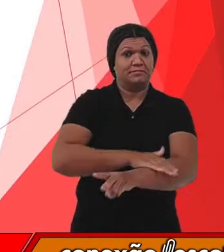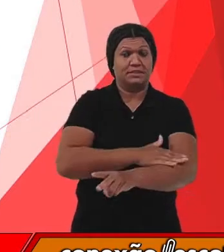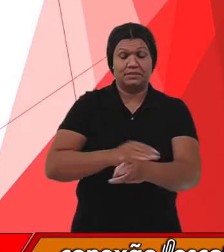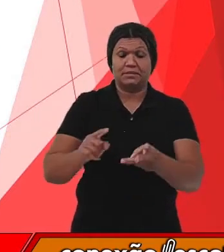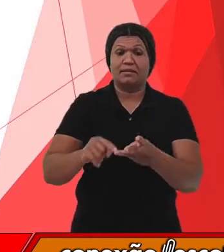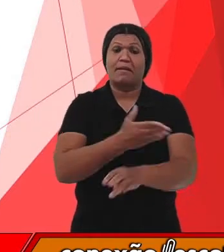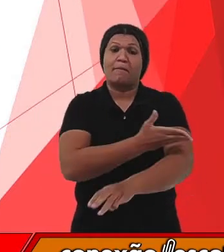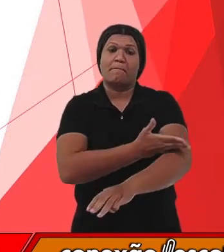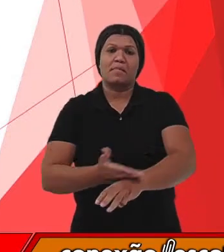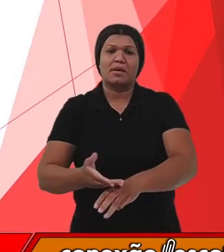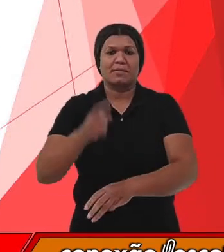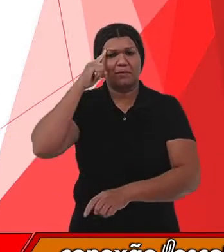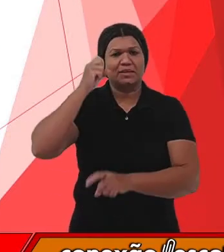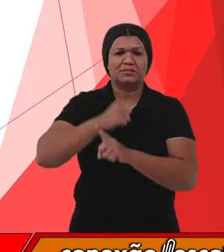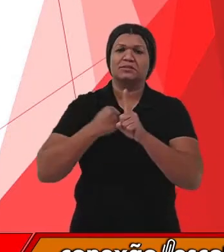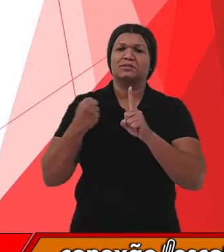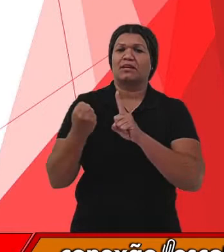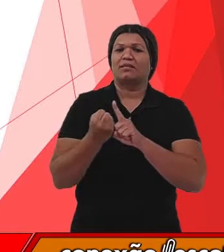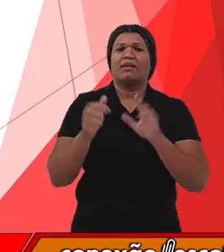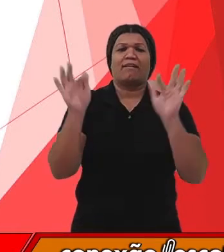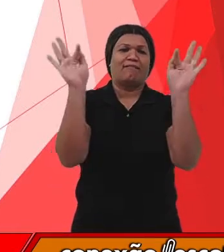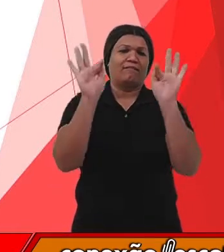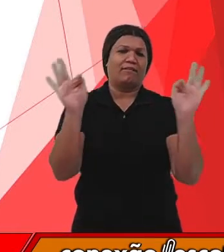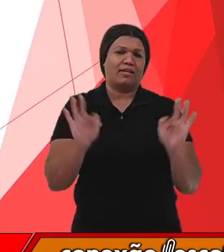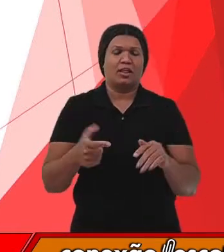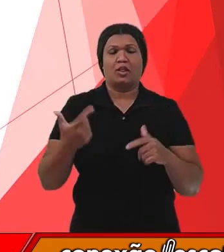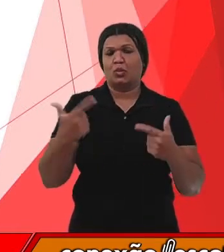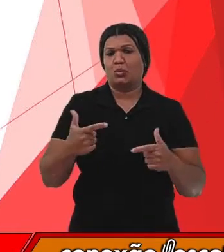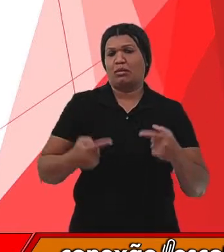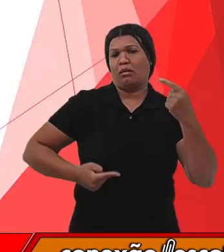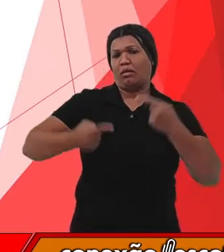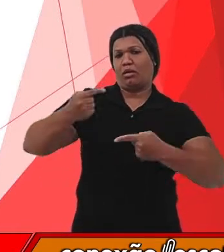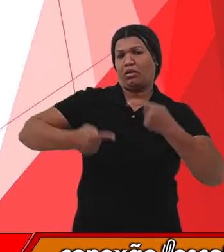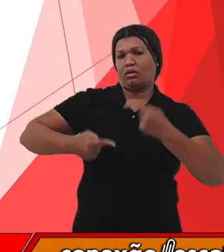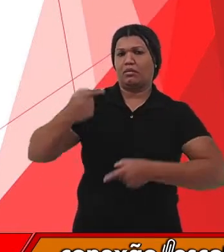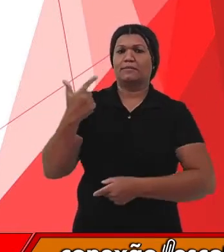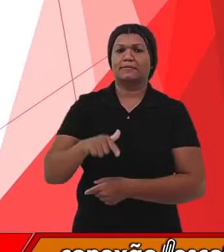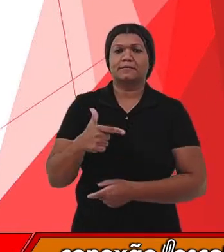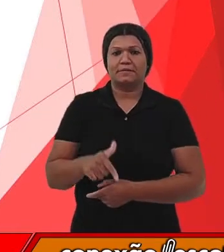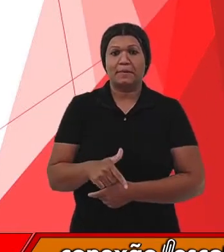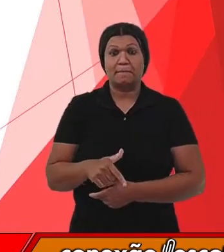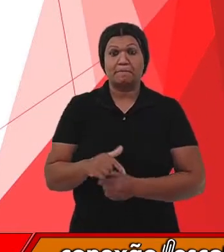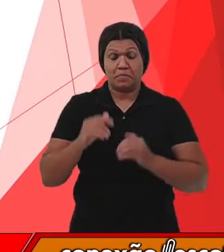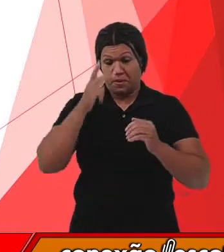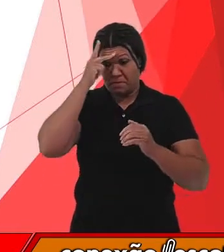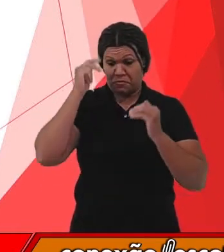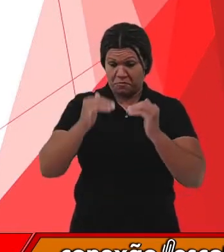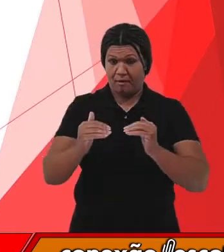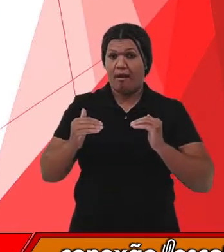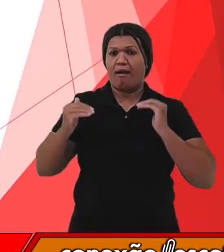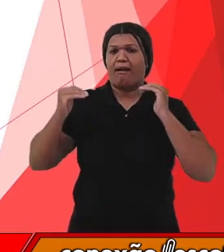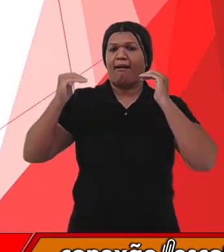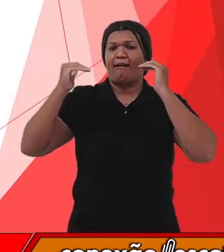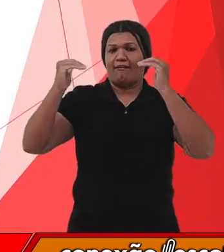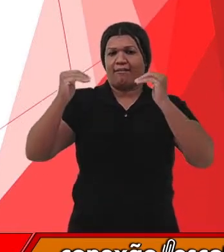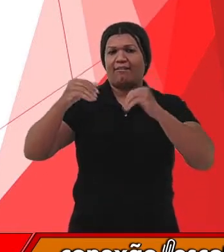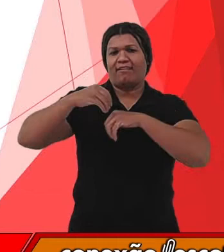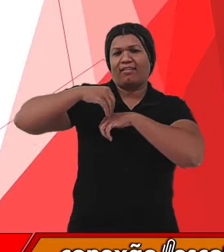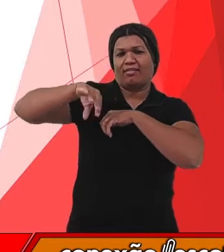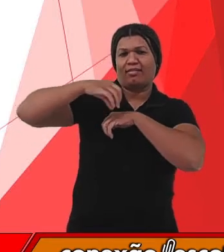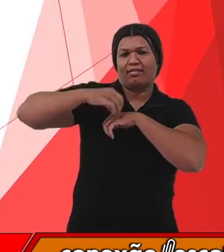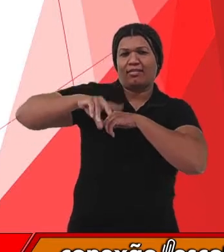feliz, sem conflito. A elite, então, ela cria esse discurso. E nós não temos